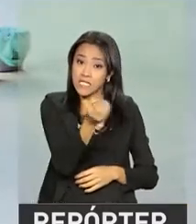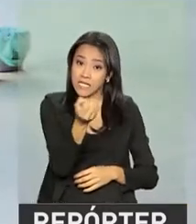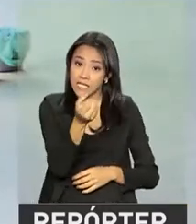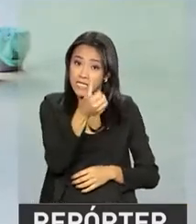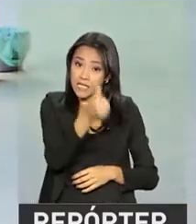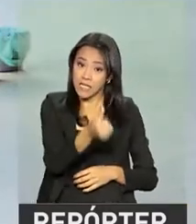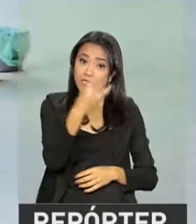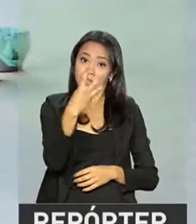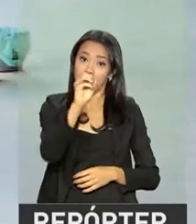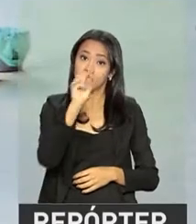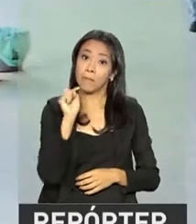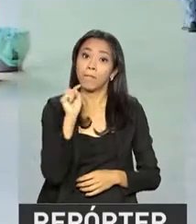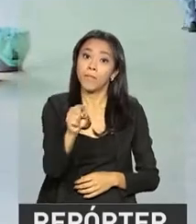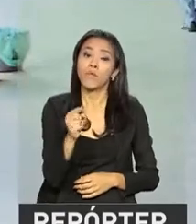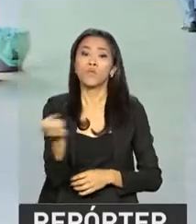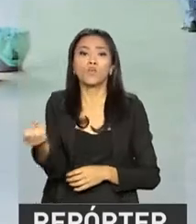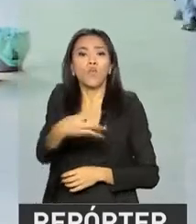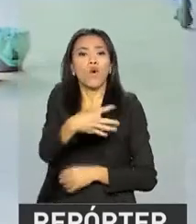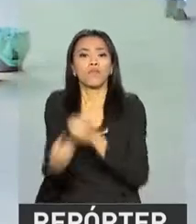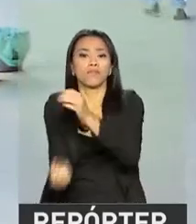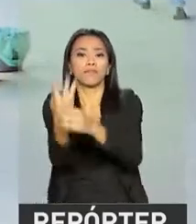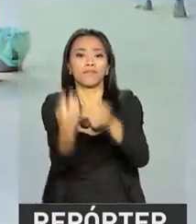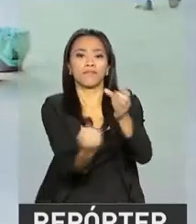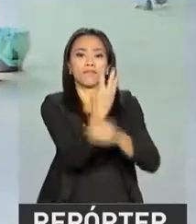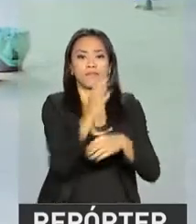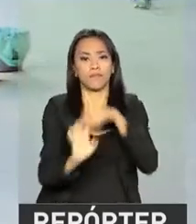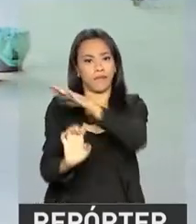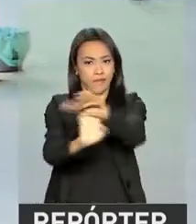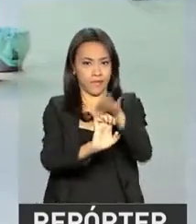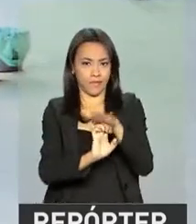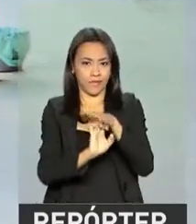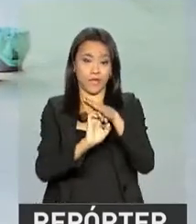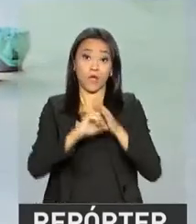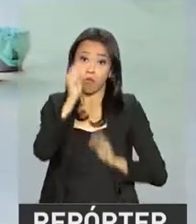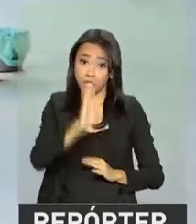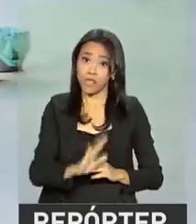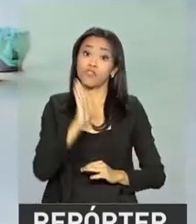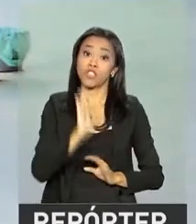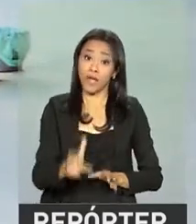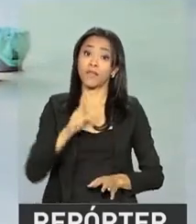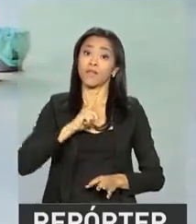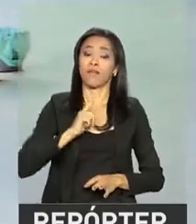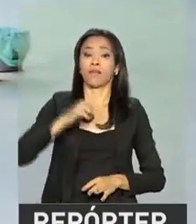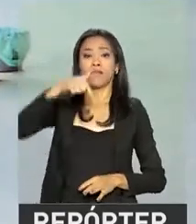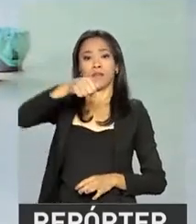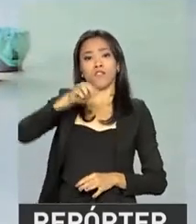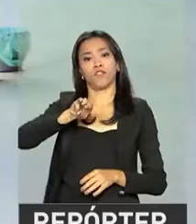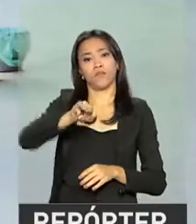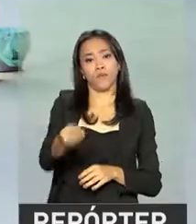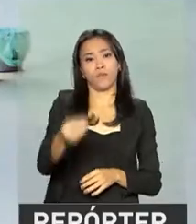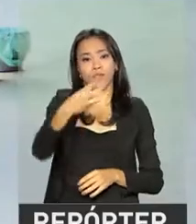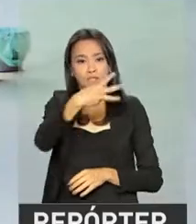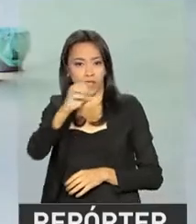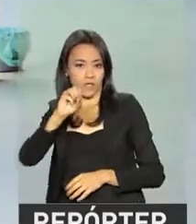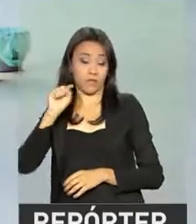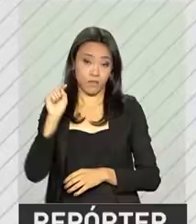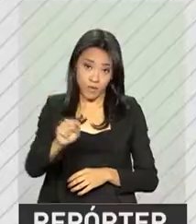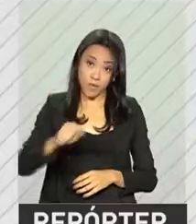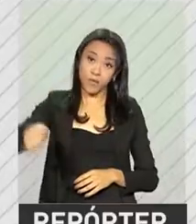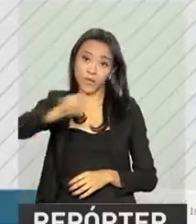pequenos negócios instalados o país já conta com 7 milhões e 300 mil microempreendedores